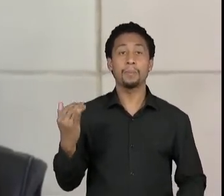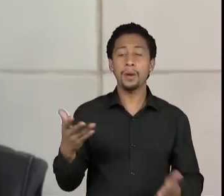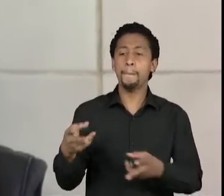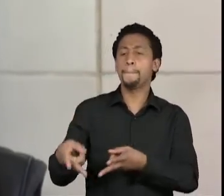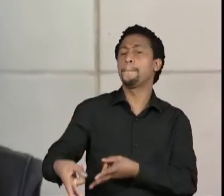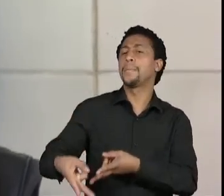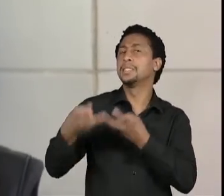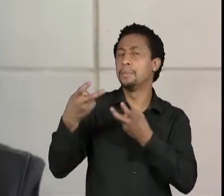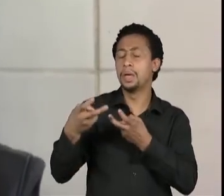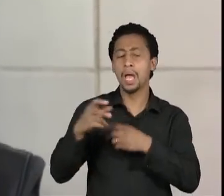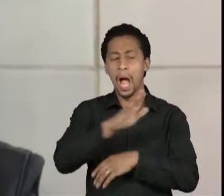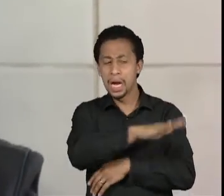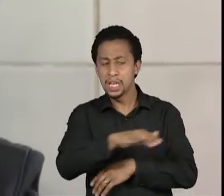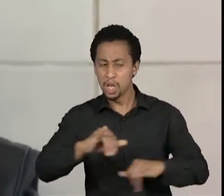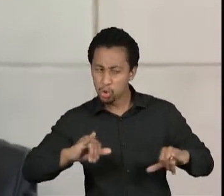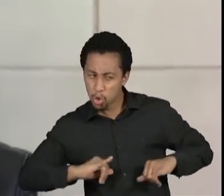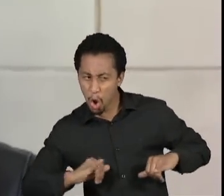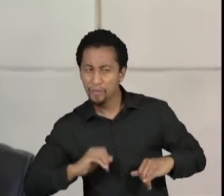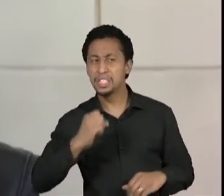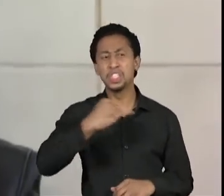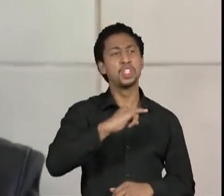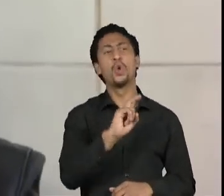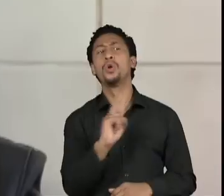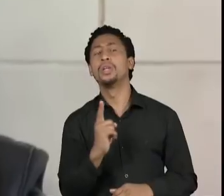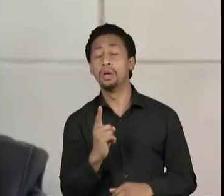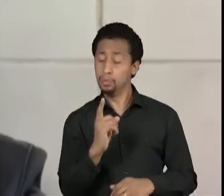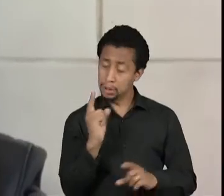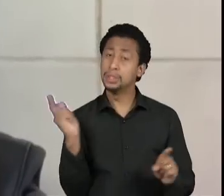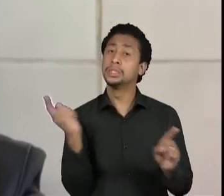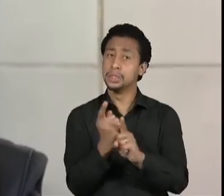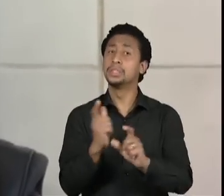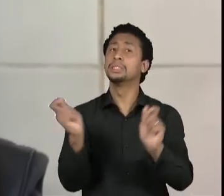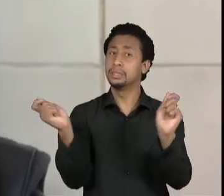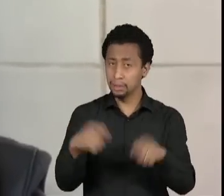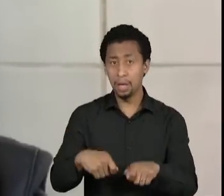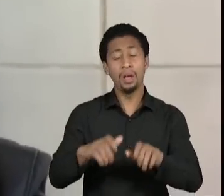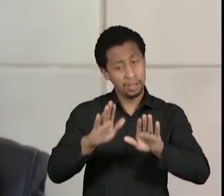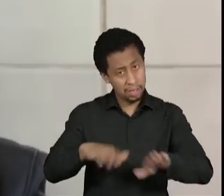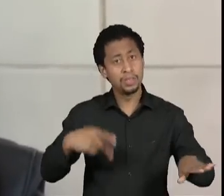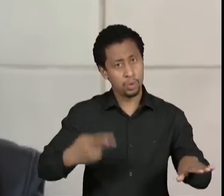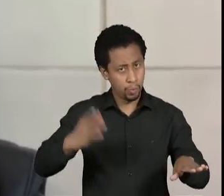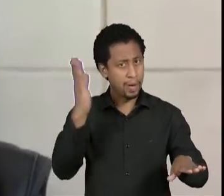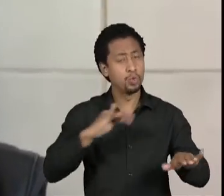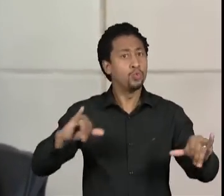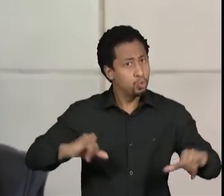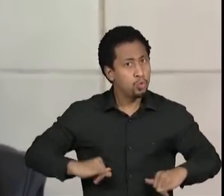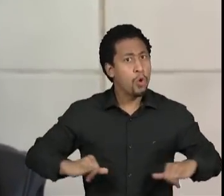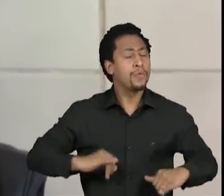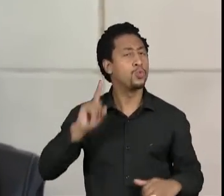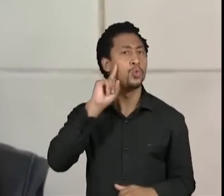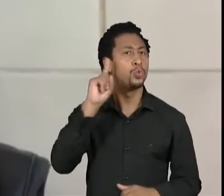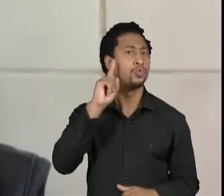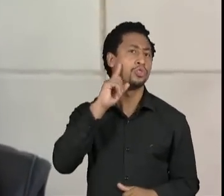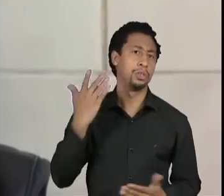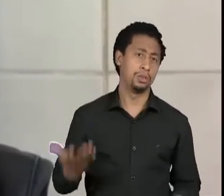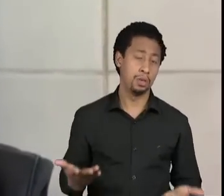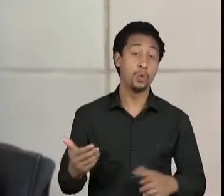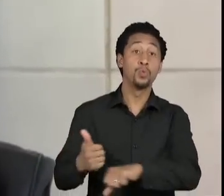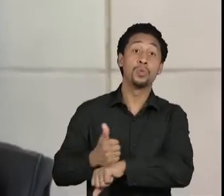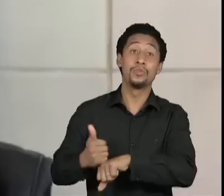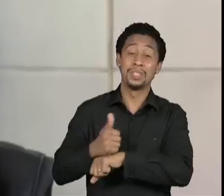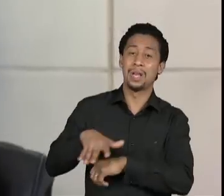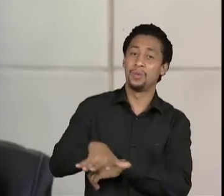violações a que muitas crianças brasileiras são submetidas todos os dias. Os profissionais da educação são responsáveis